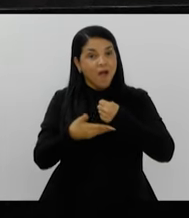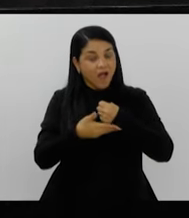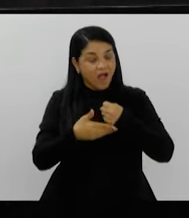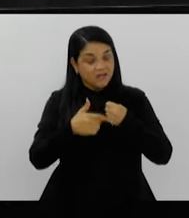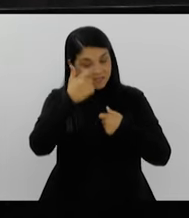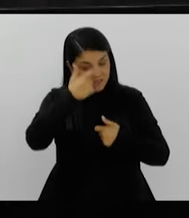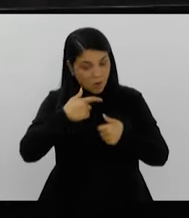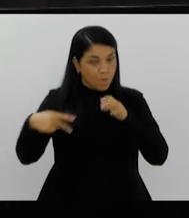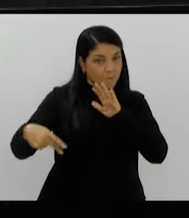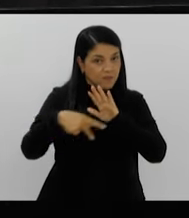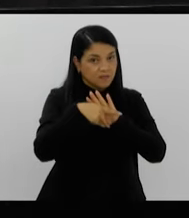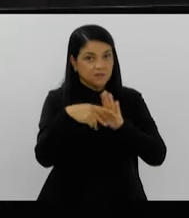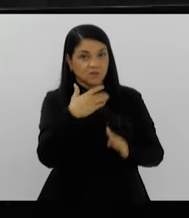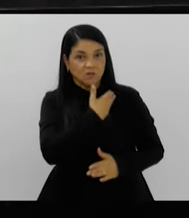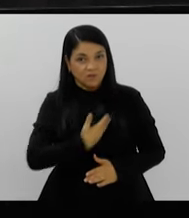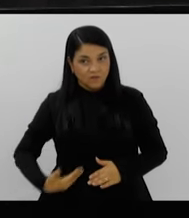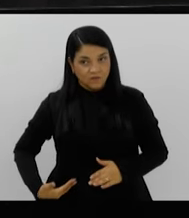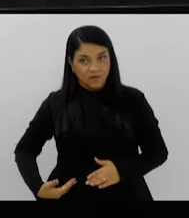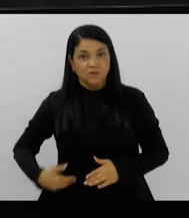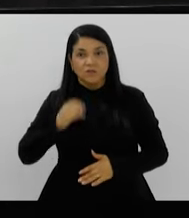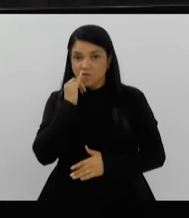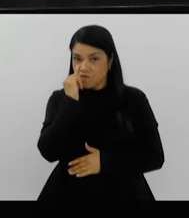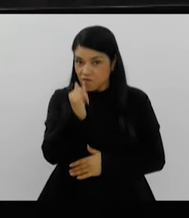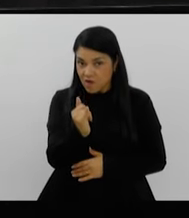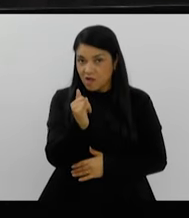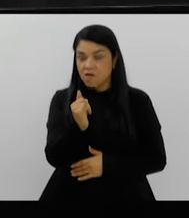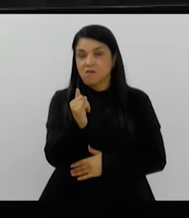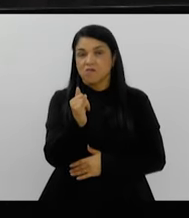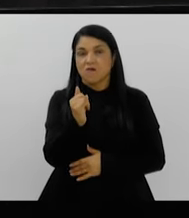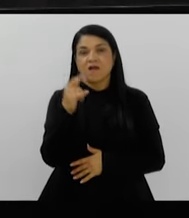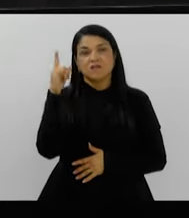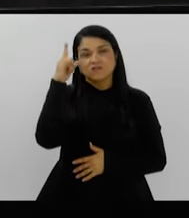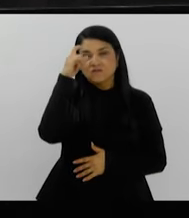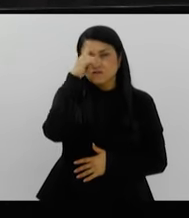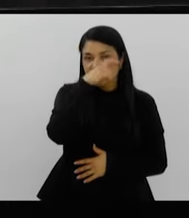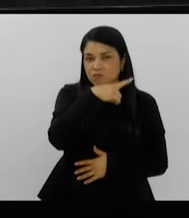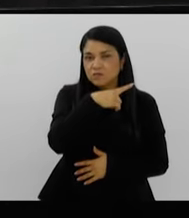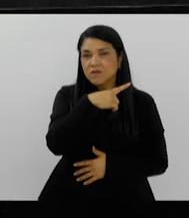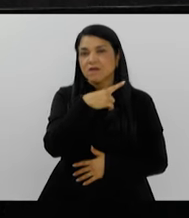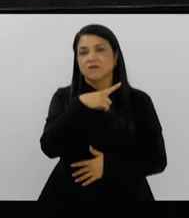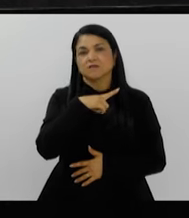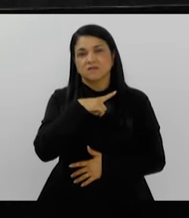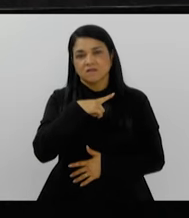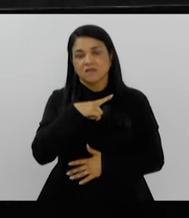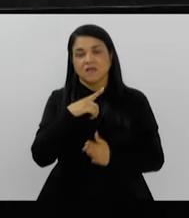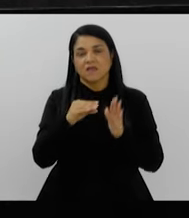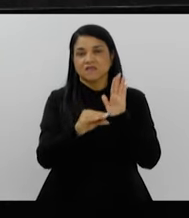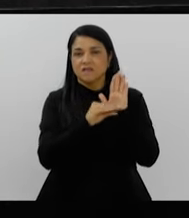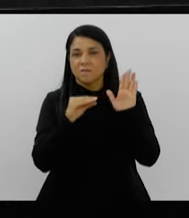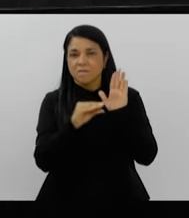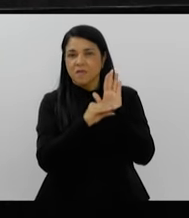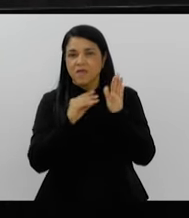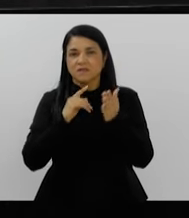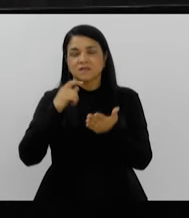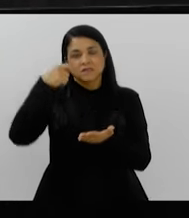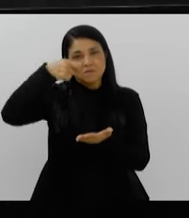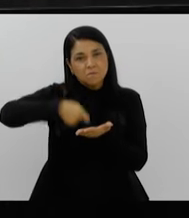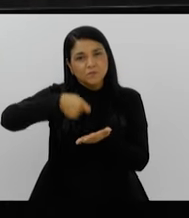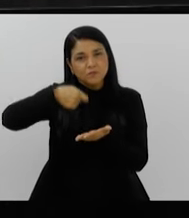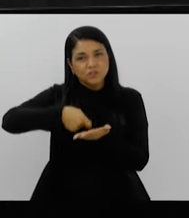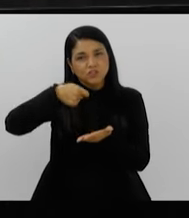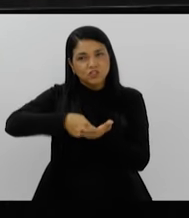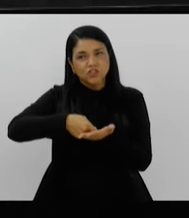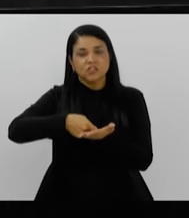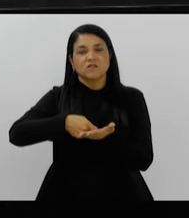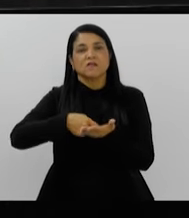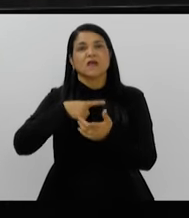também falar, e aqui disse a dificuldade com relação às emendas impositivas, ah,